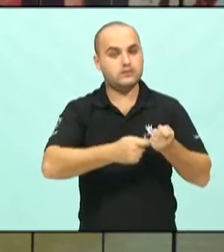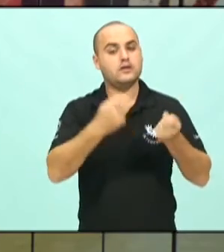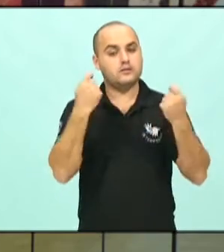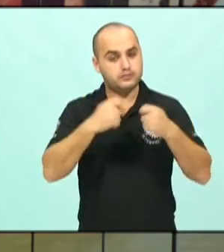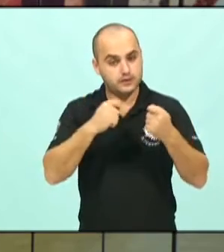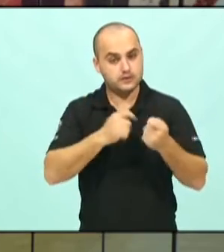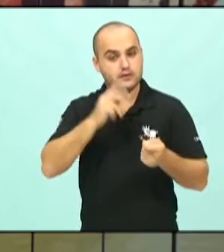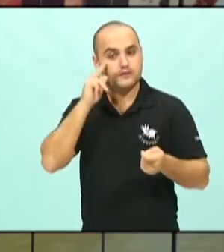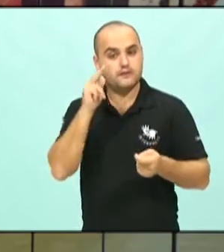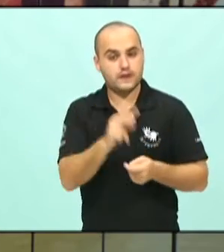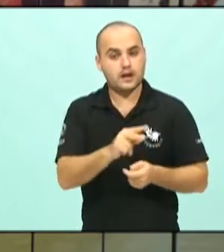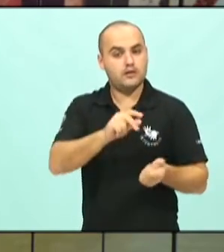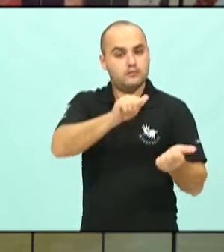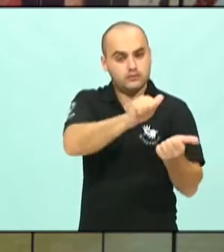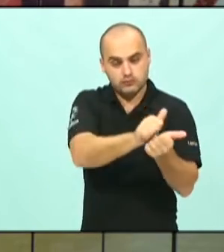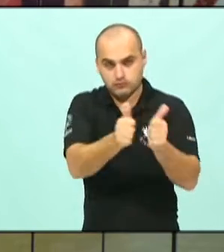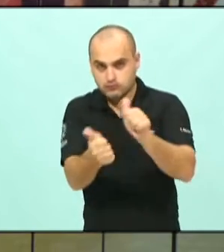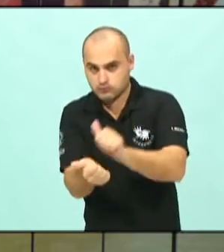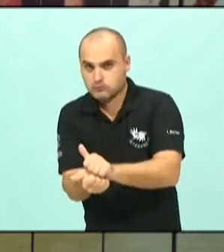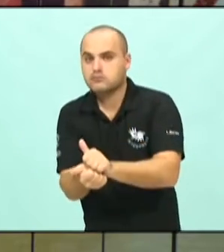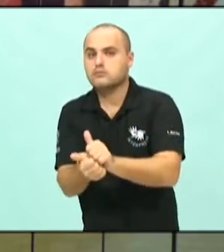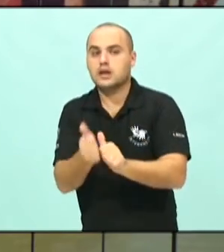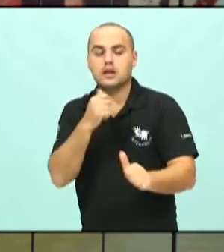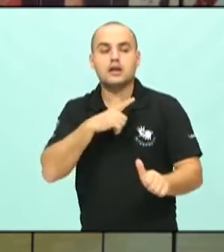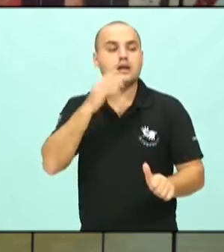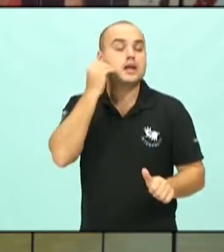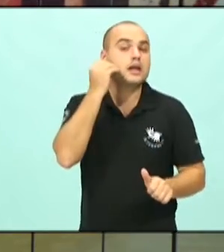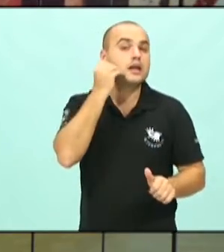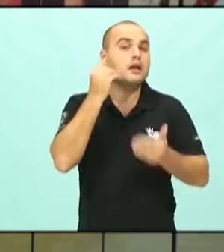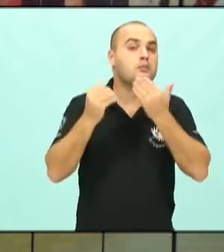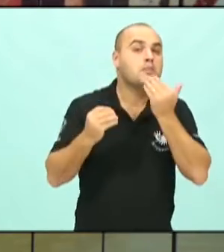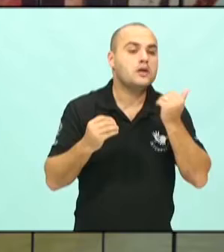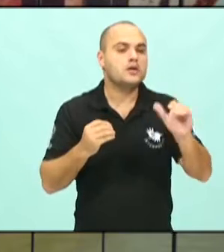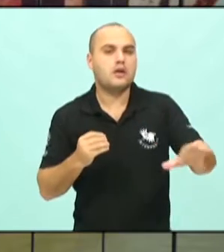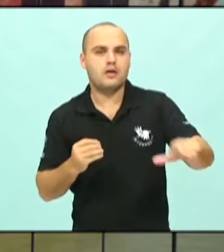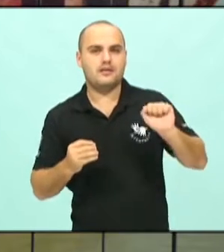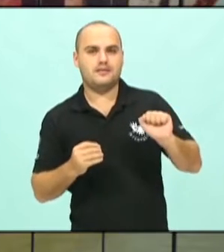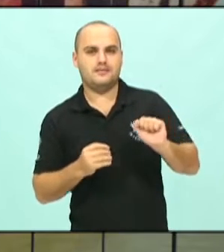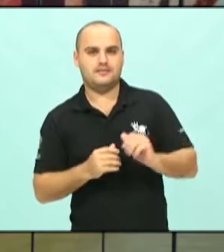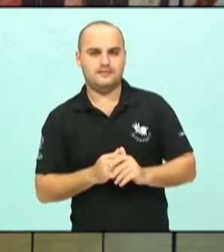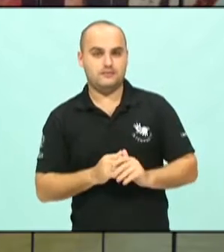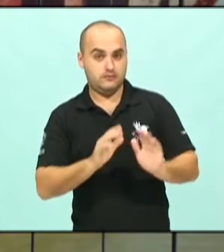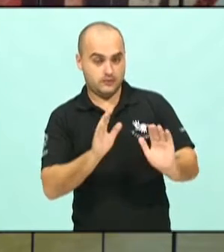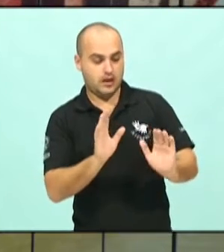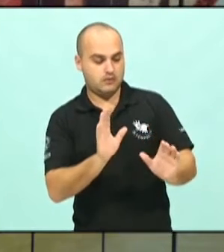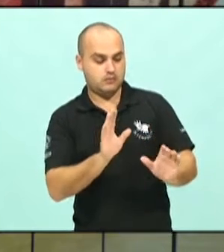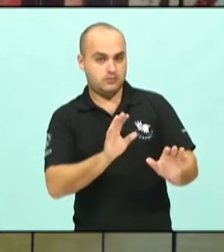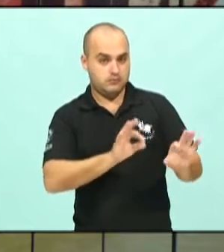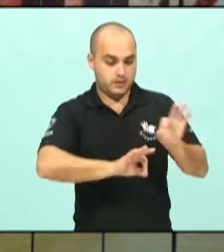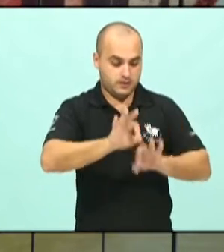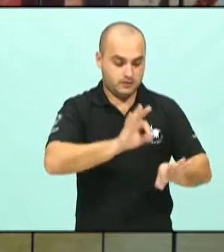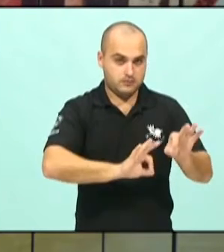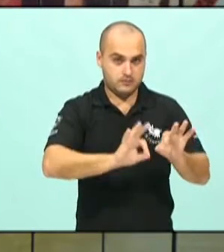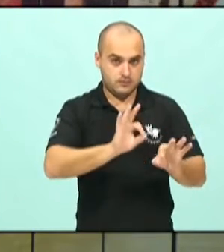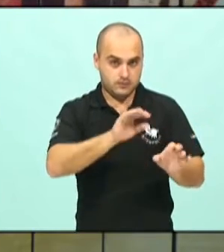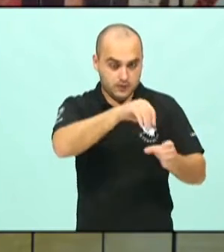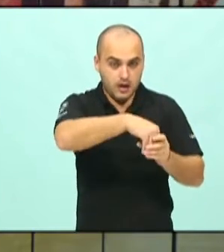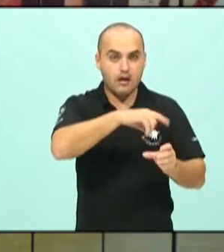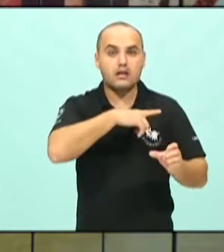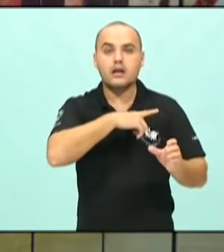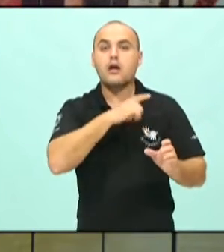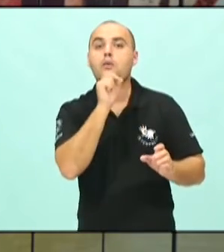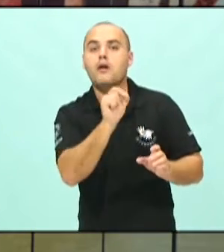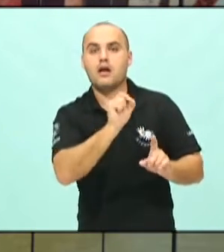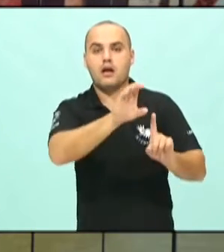adequar ao que a gente tem e buscar o melhor. Então, dentro do nosso planejamento, nós estamos criando um calendário,